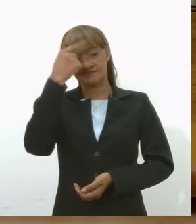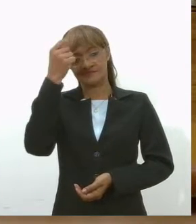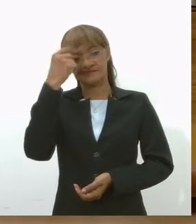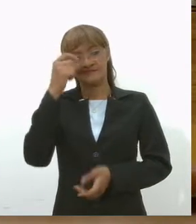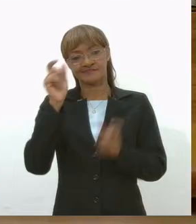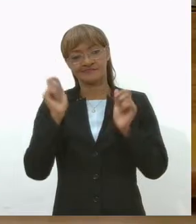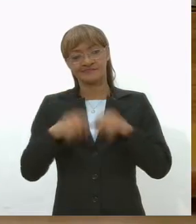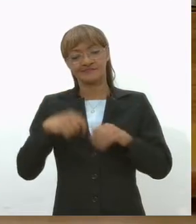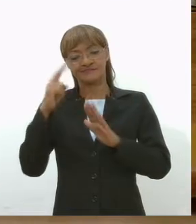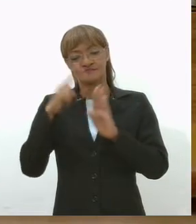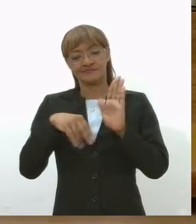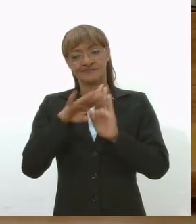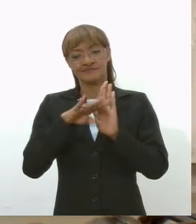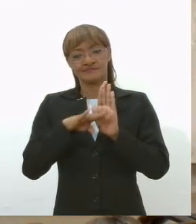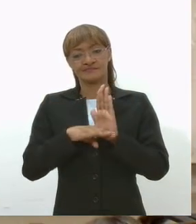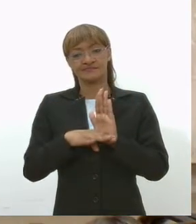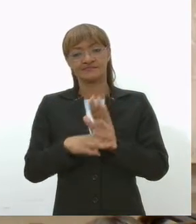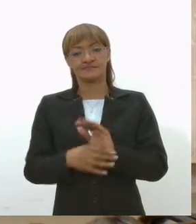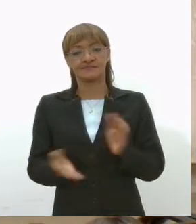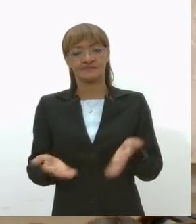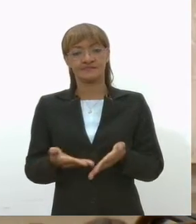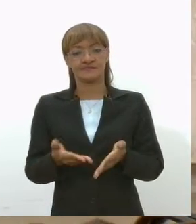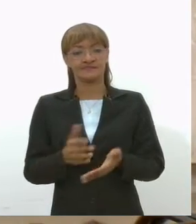leitura do expediente.